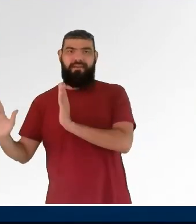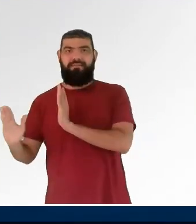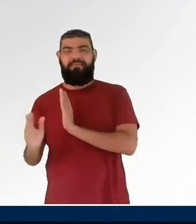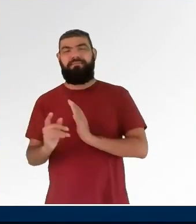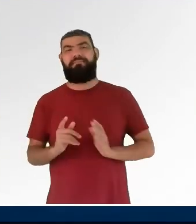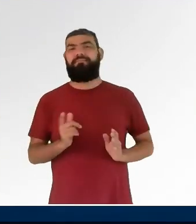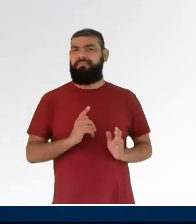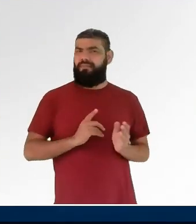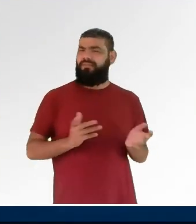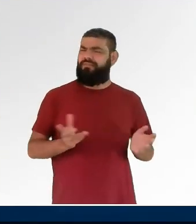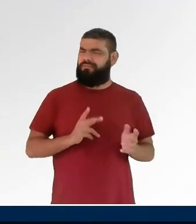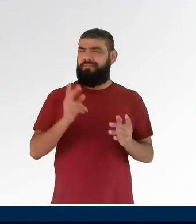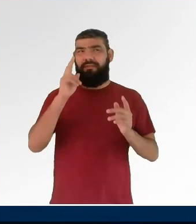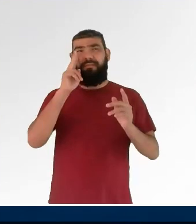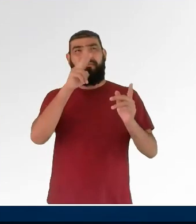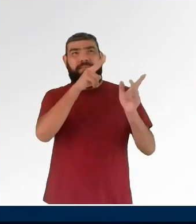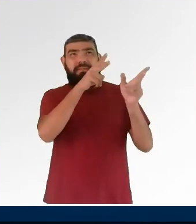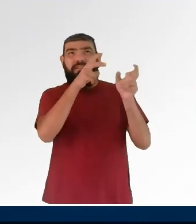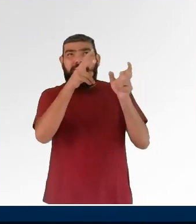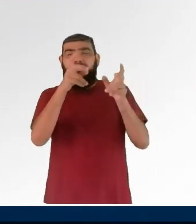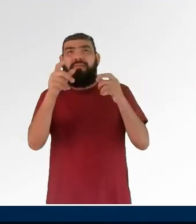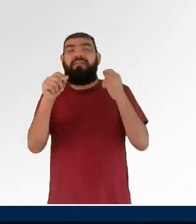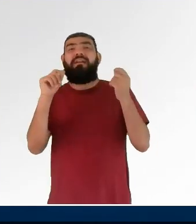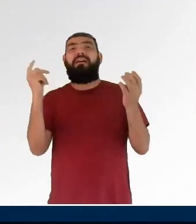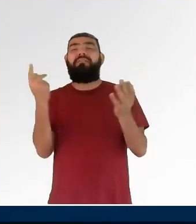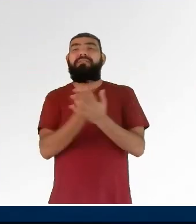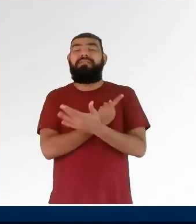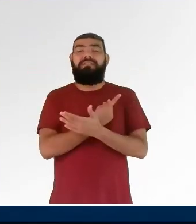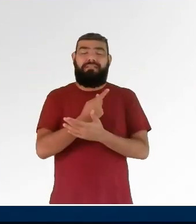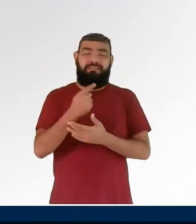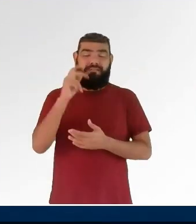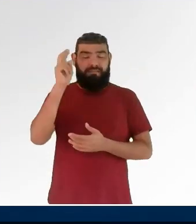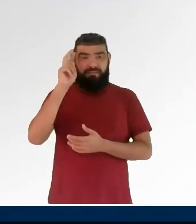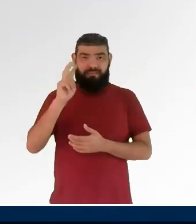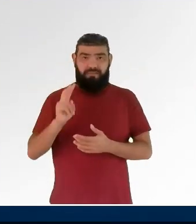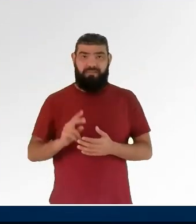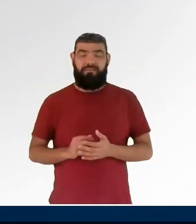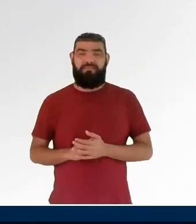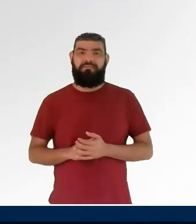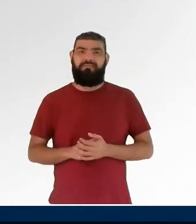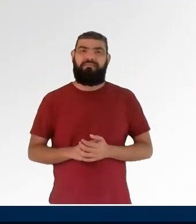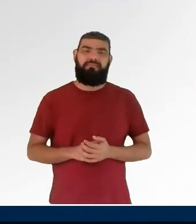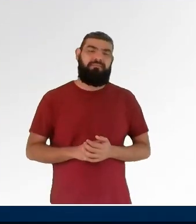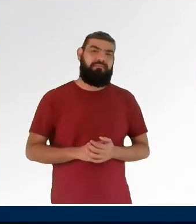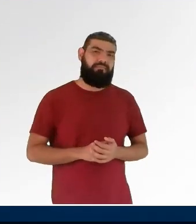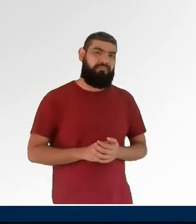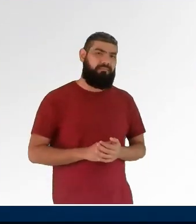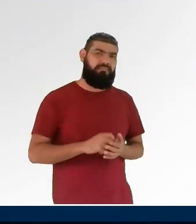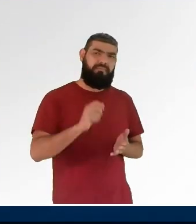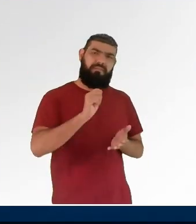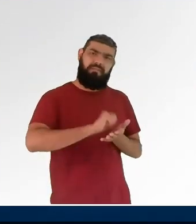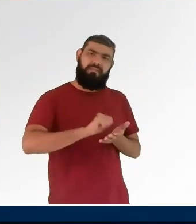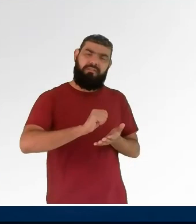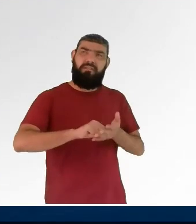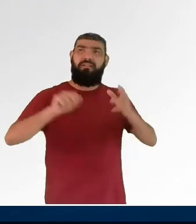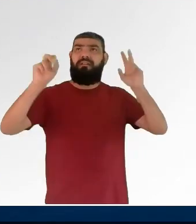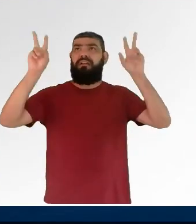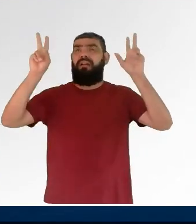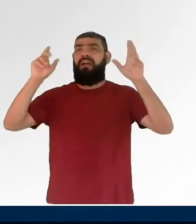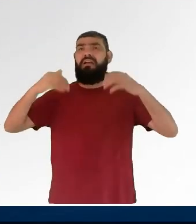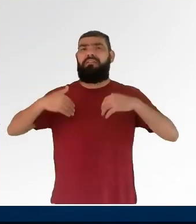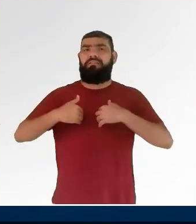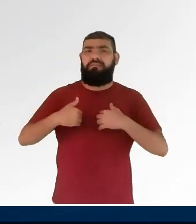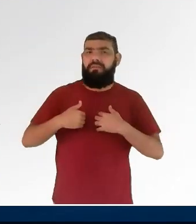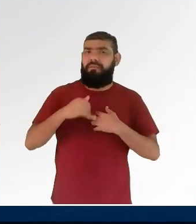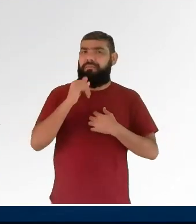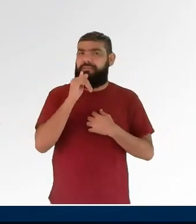percebeu também que existe alguma coisa que faz com que a história aconteça. Você, se for escrever a história sobre um animal de estimação, por exemplo, você vai